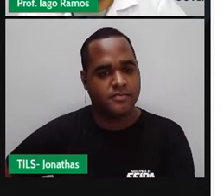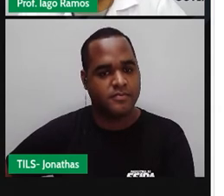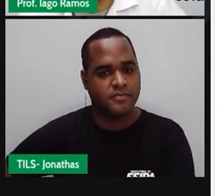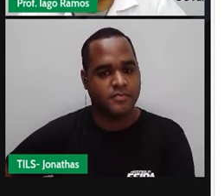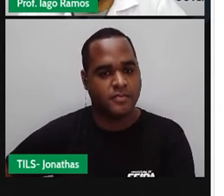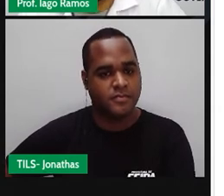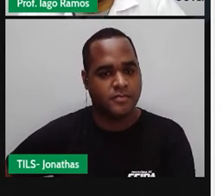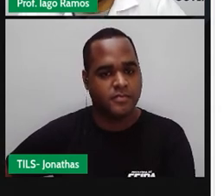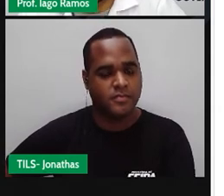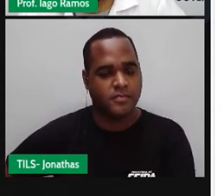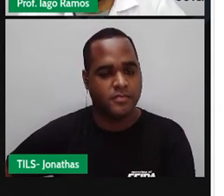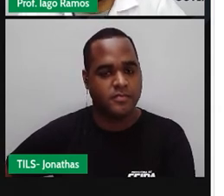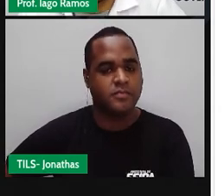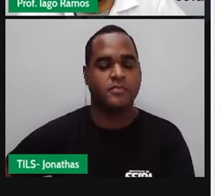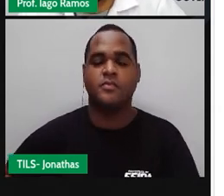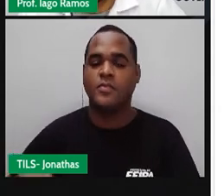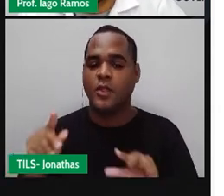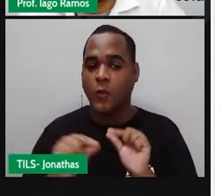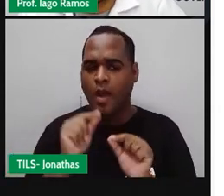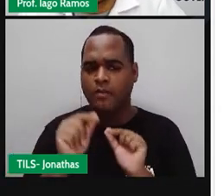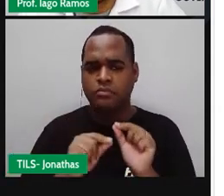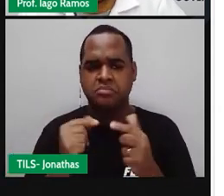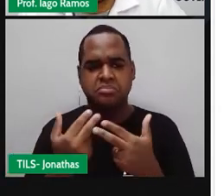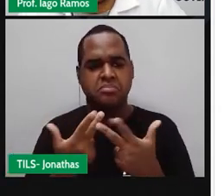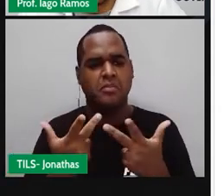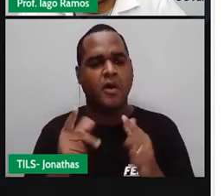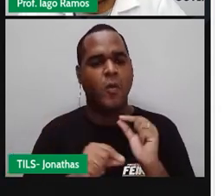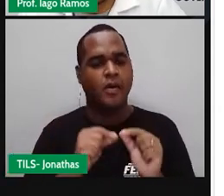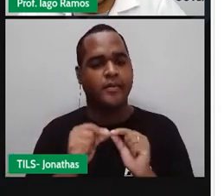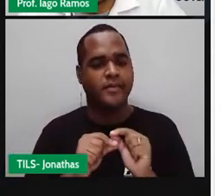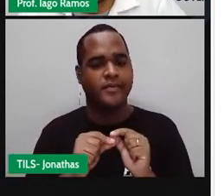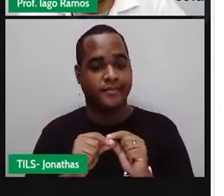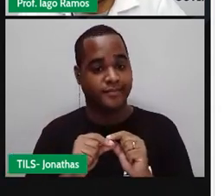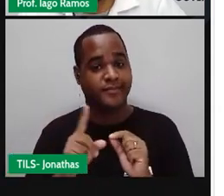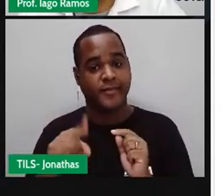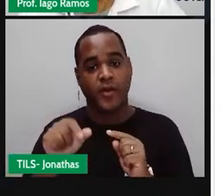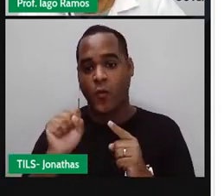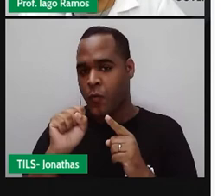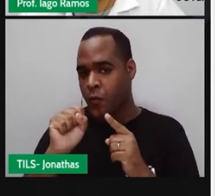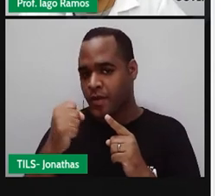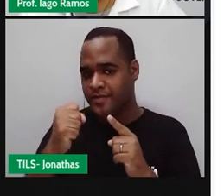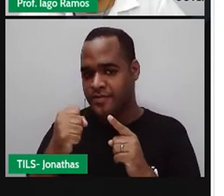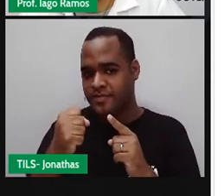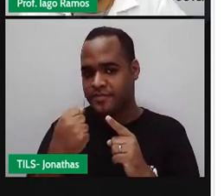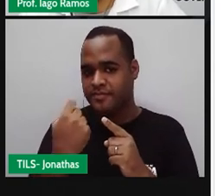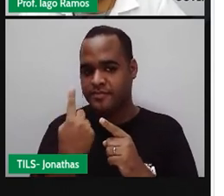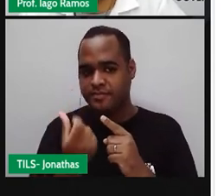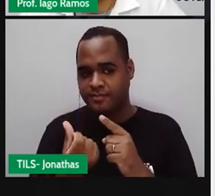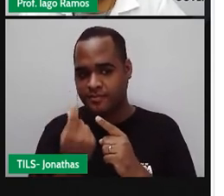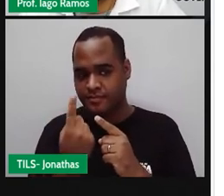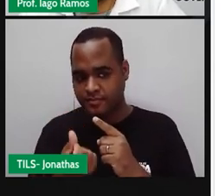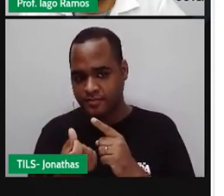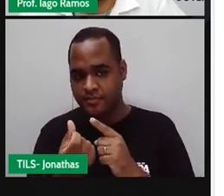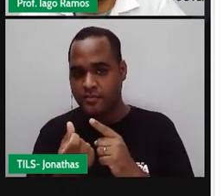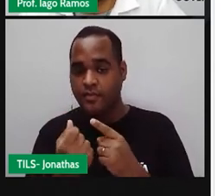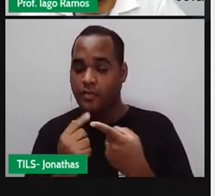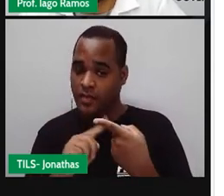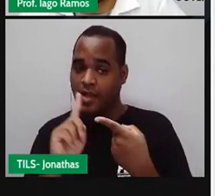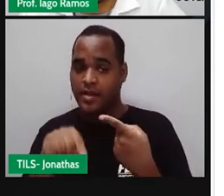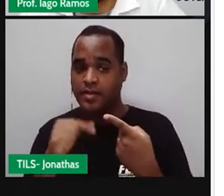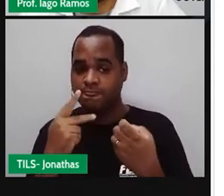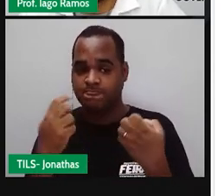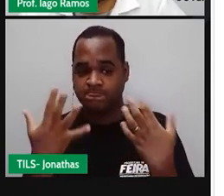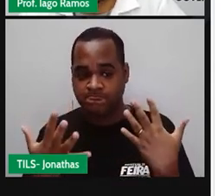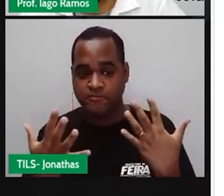e o que é que acontece aqui bom oito dá para virar 16 sim ou não é